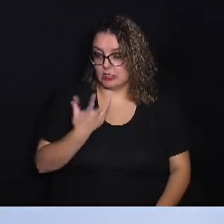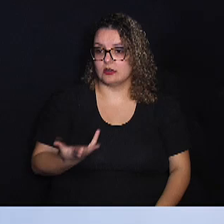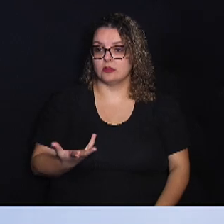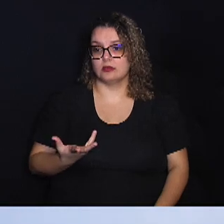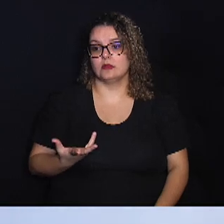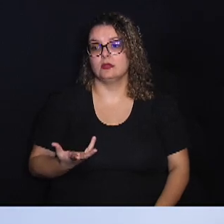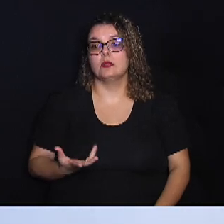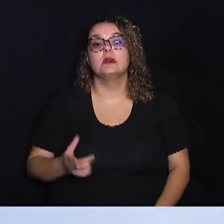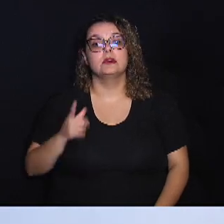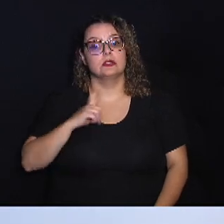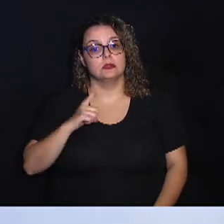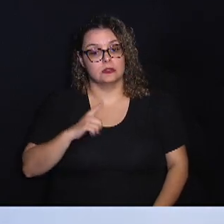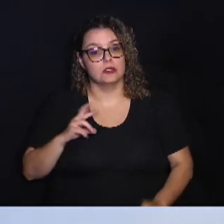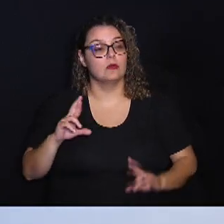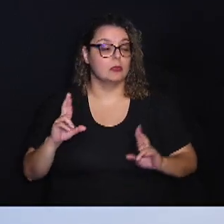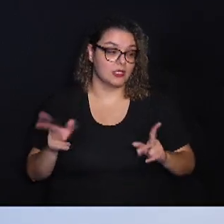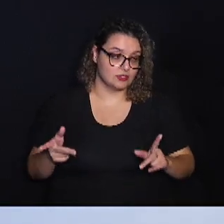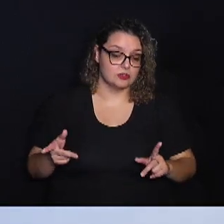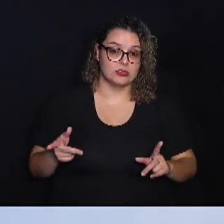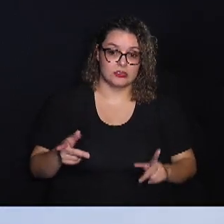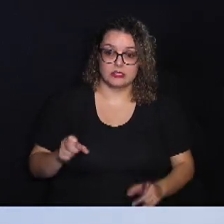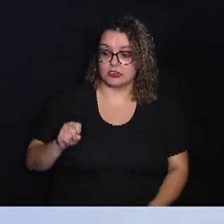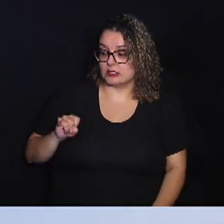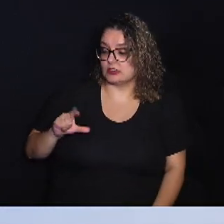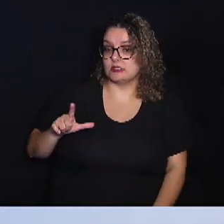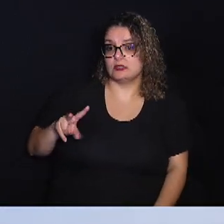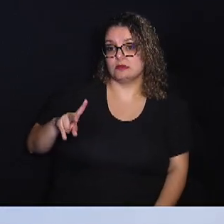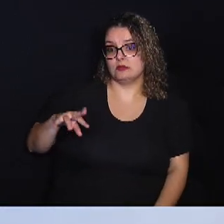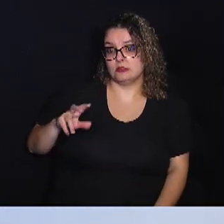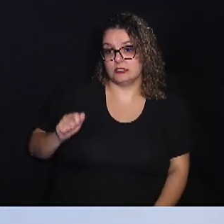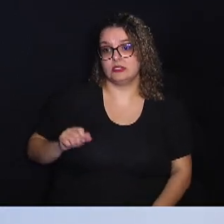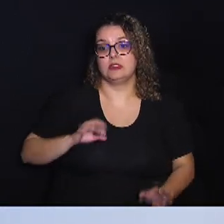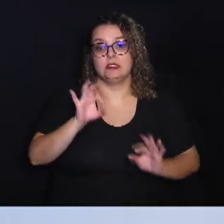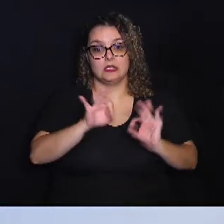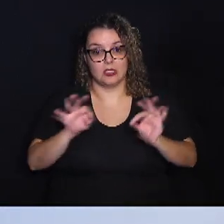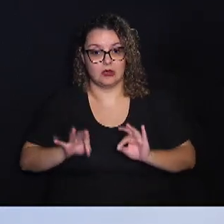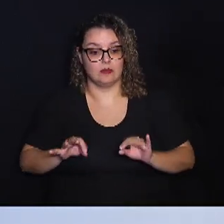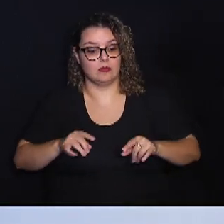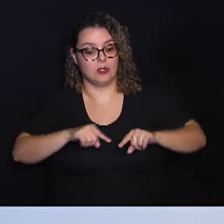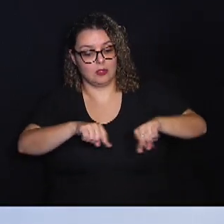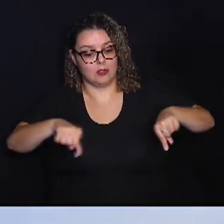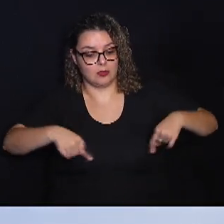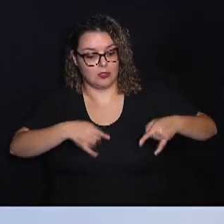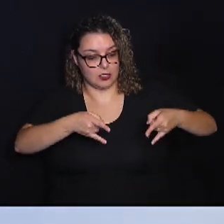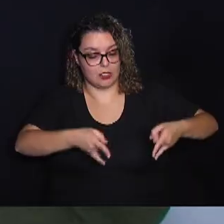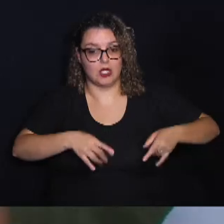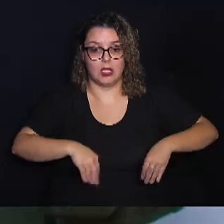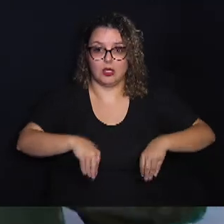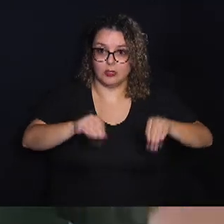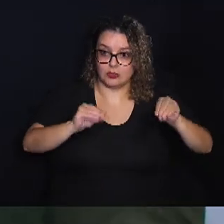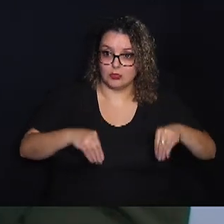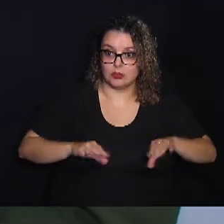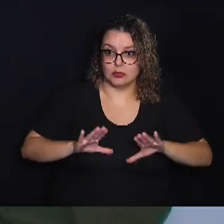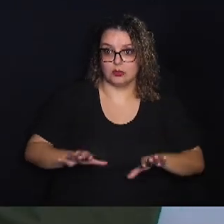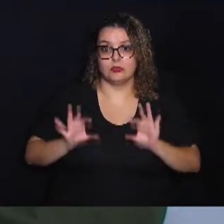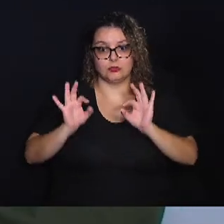Então tem assim uma diferença, né? Então a Silvana foi lá ali, arrumou no quarto a cama, né? Colocou